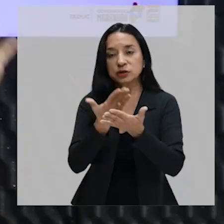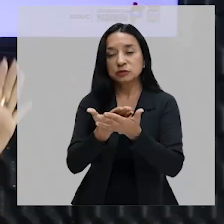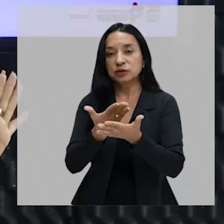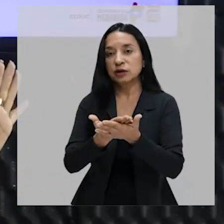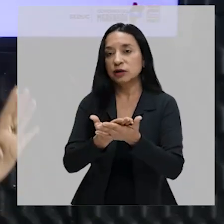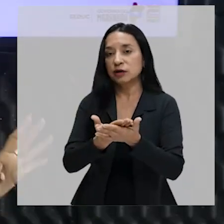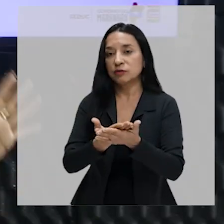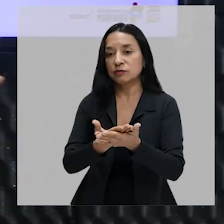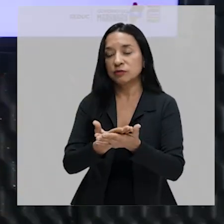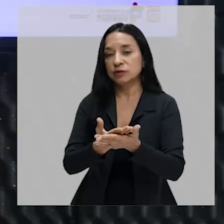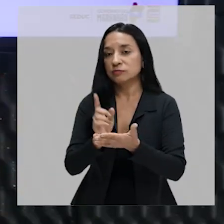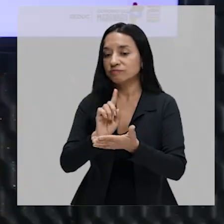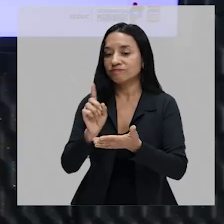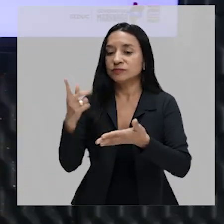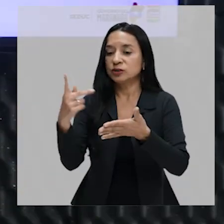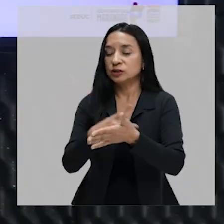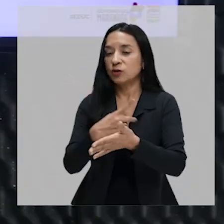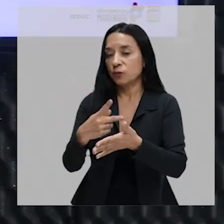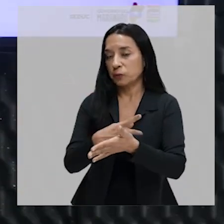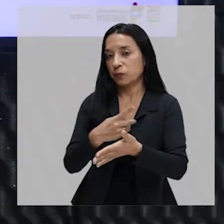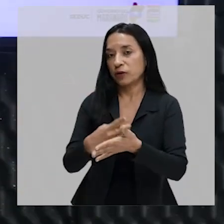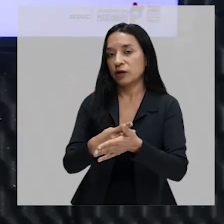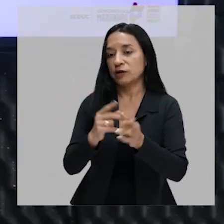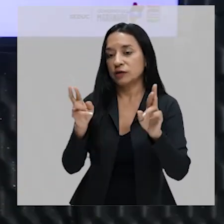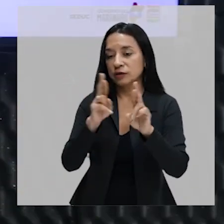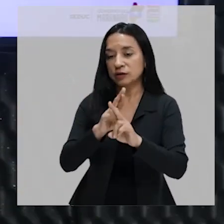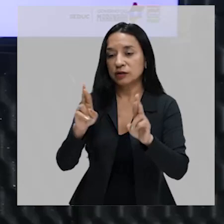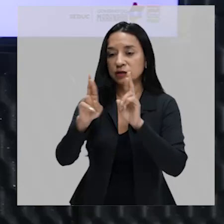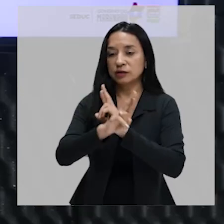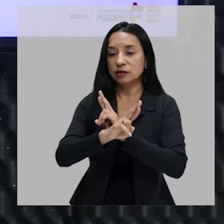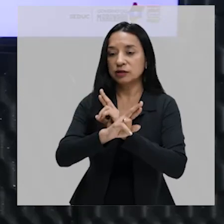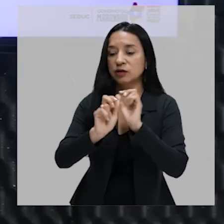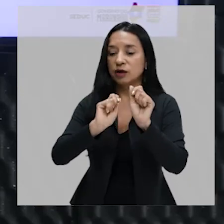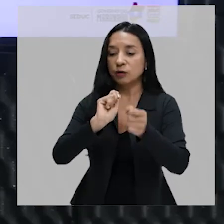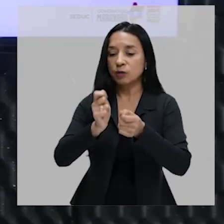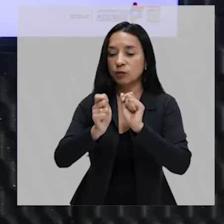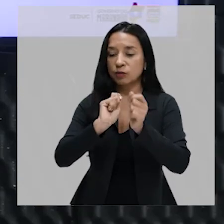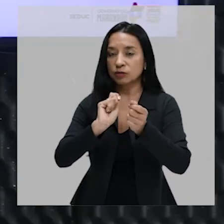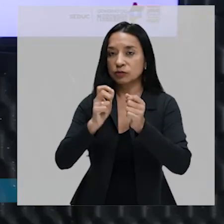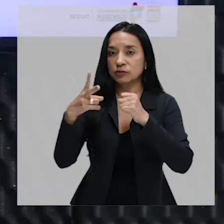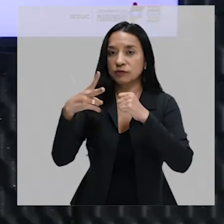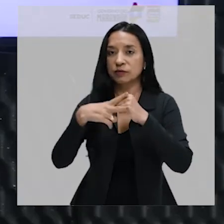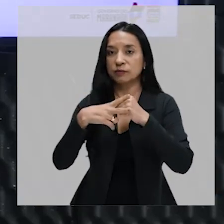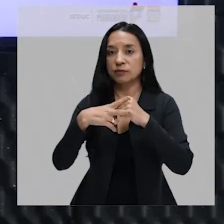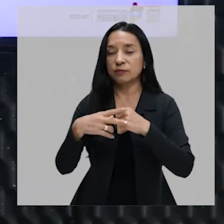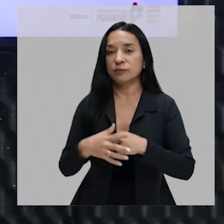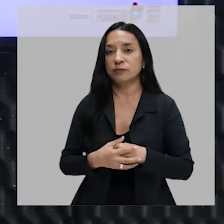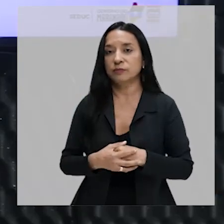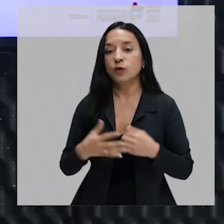não cometa nenhum deslize em relação à concordância